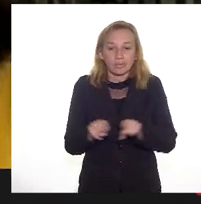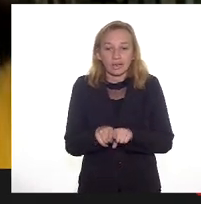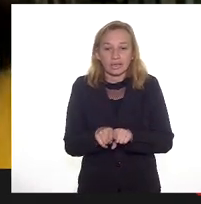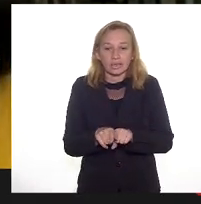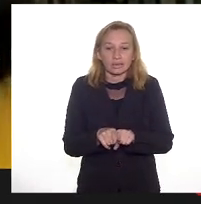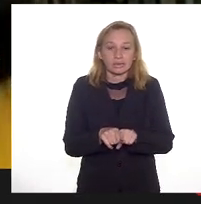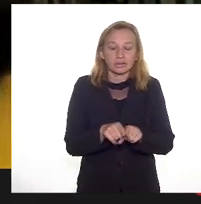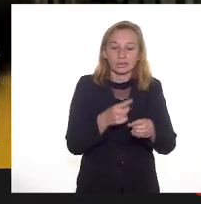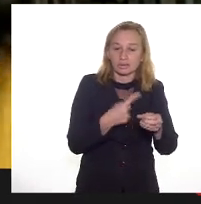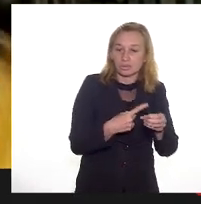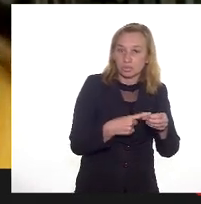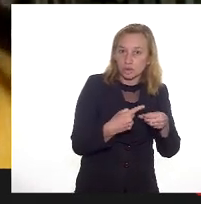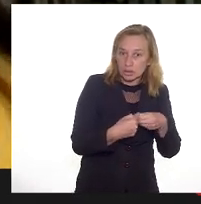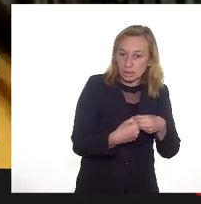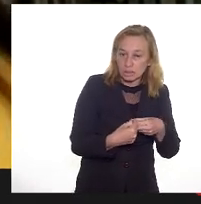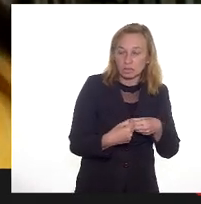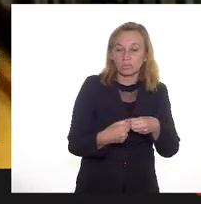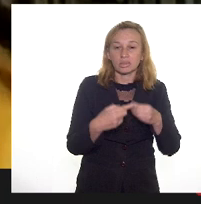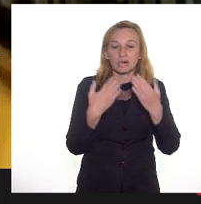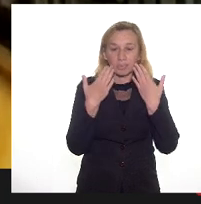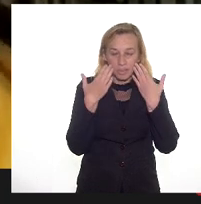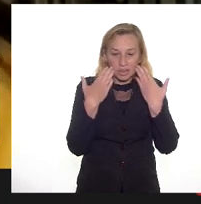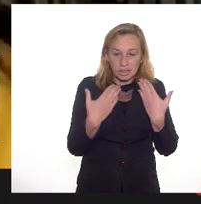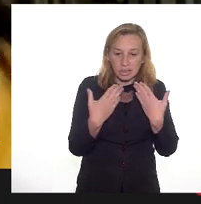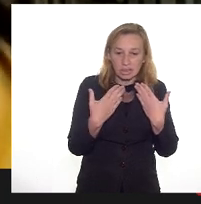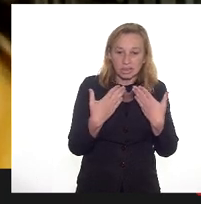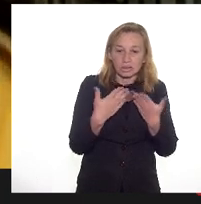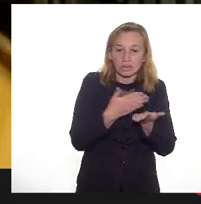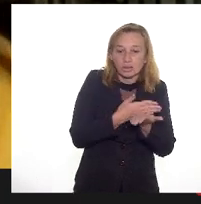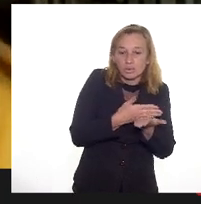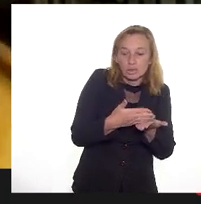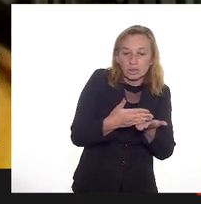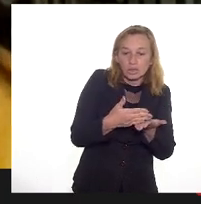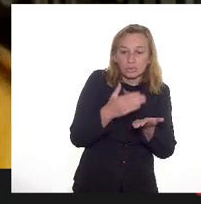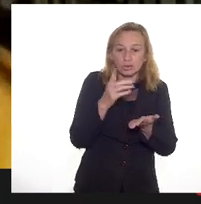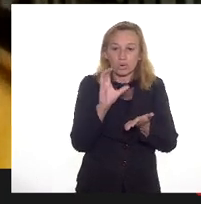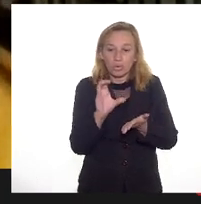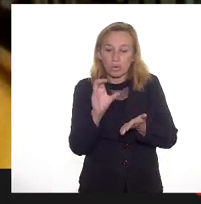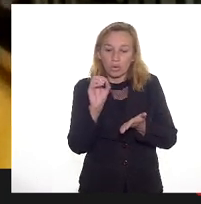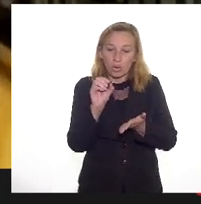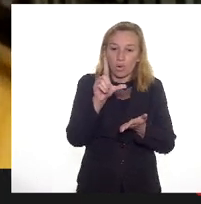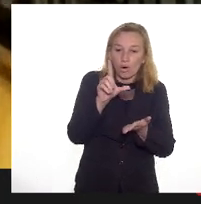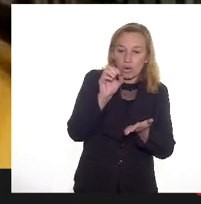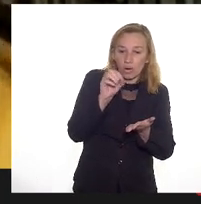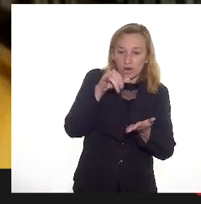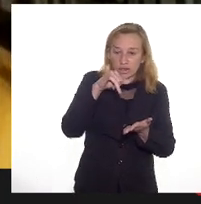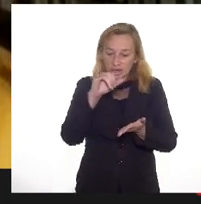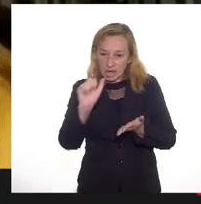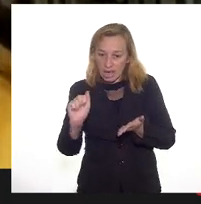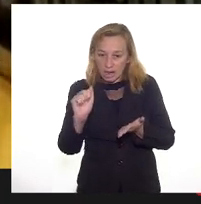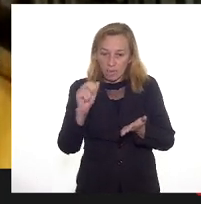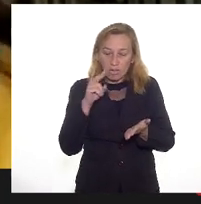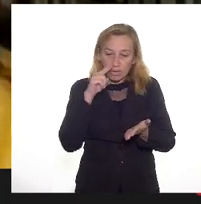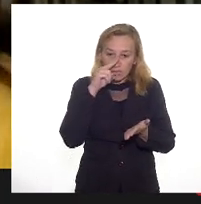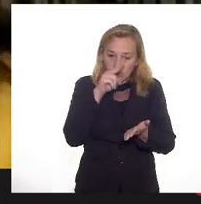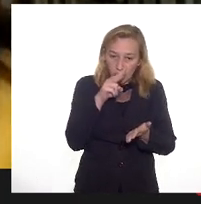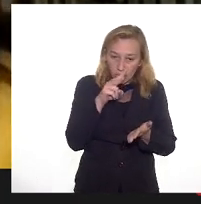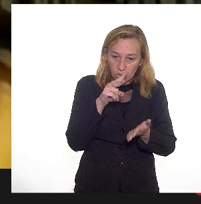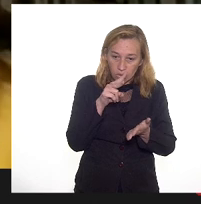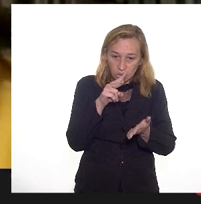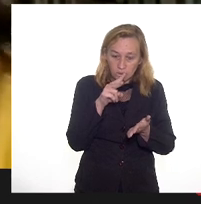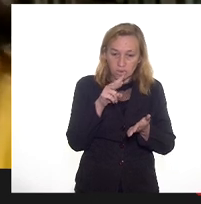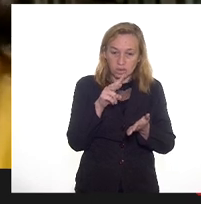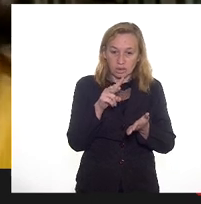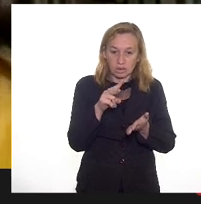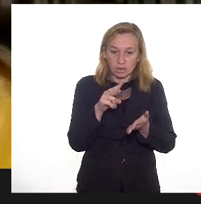esse município, que apresenta, desde a época colonial, uma forte presença da Igreja Católica,